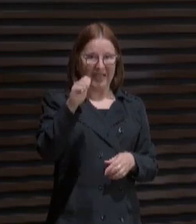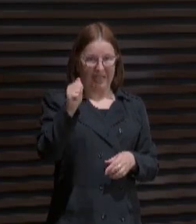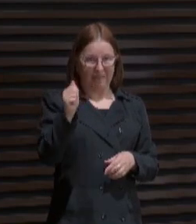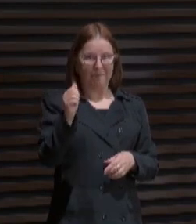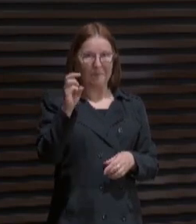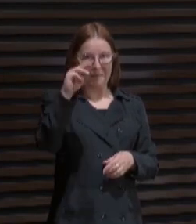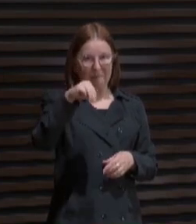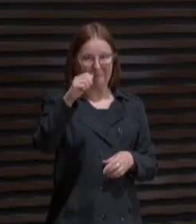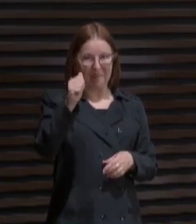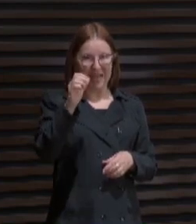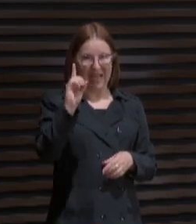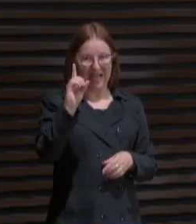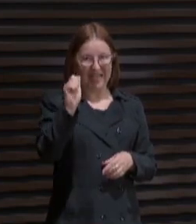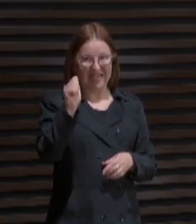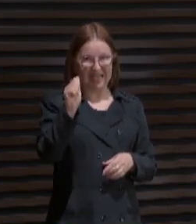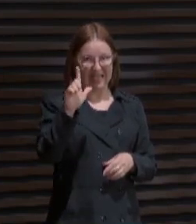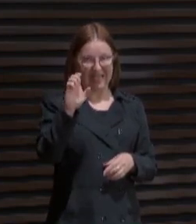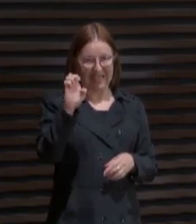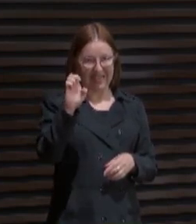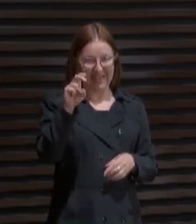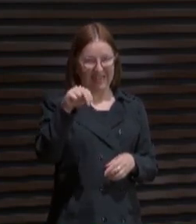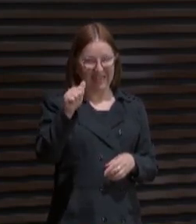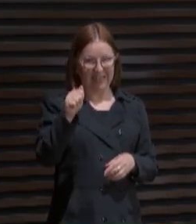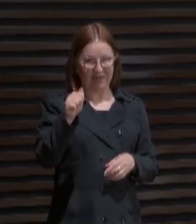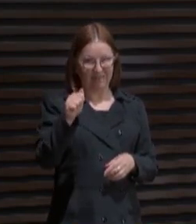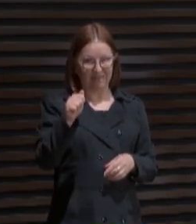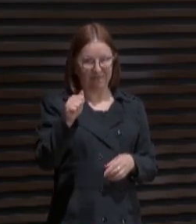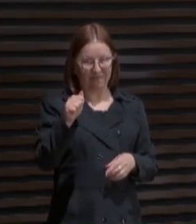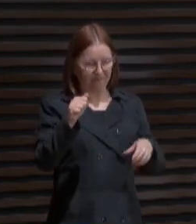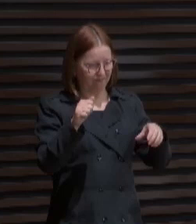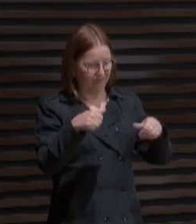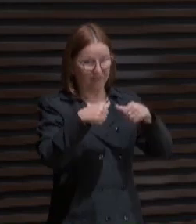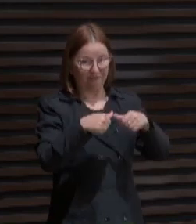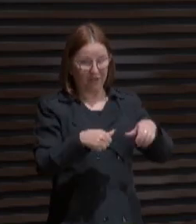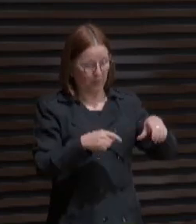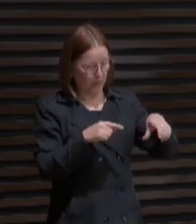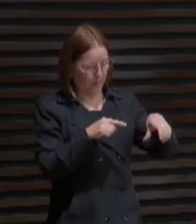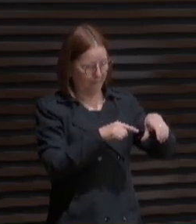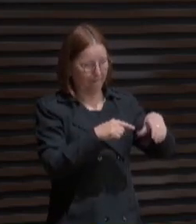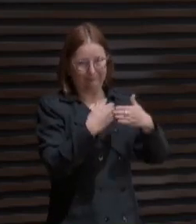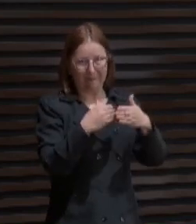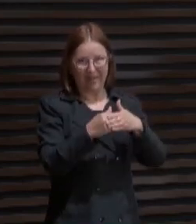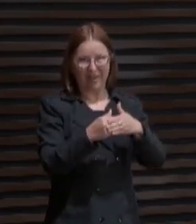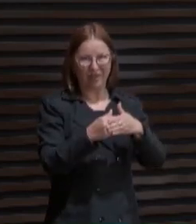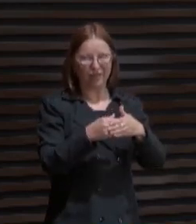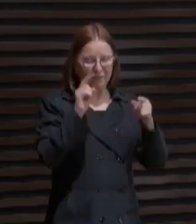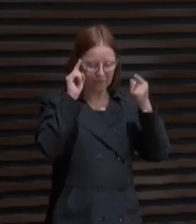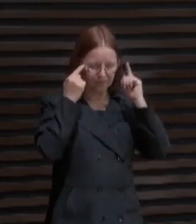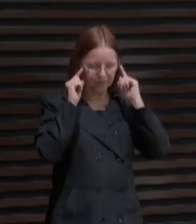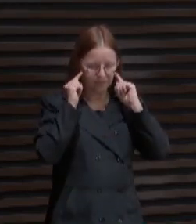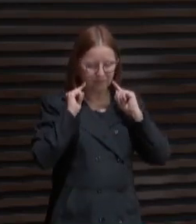permanecia junto à entrada do túmulo, chorando. Qual é a primeira emoção que nós